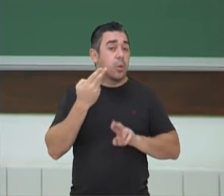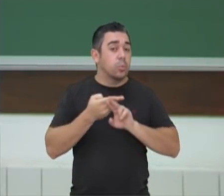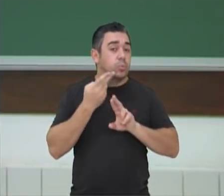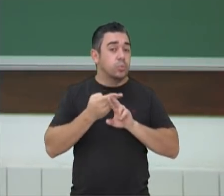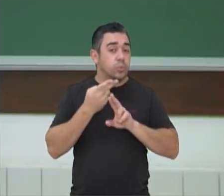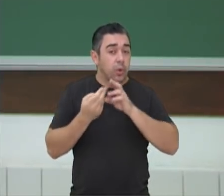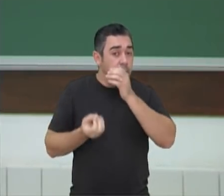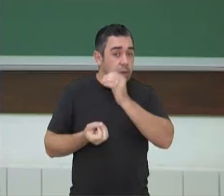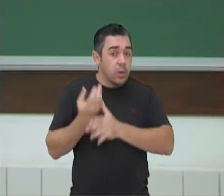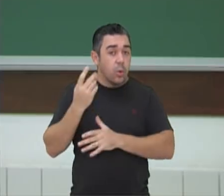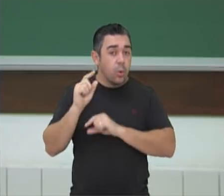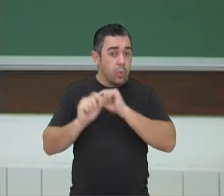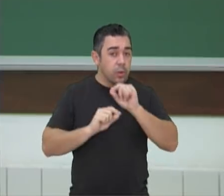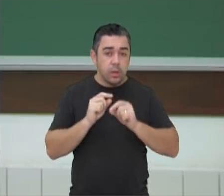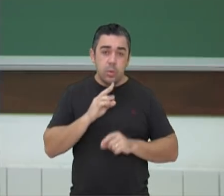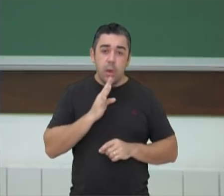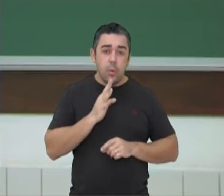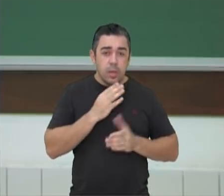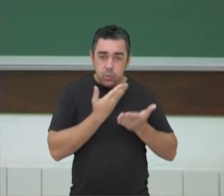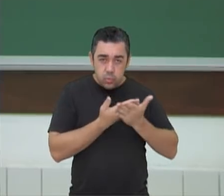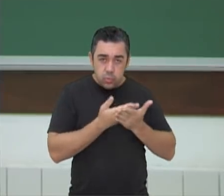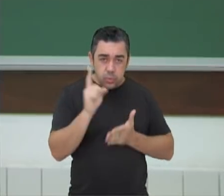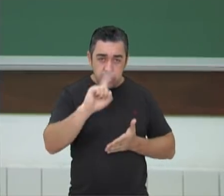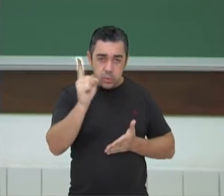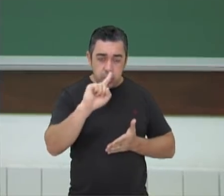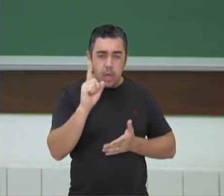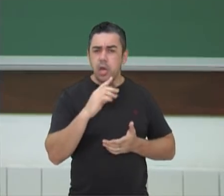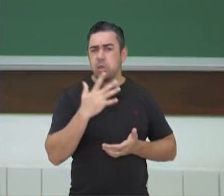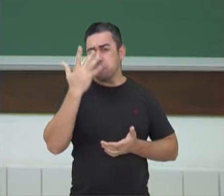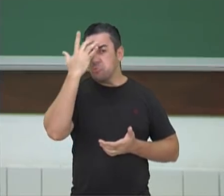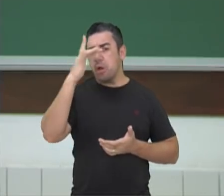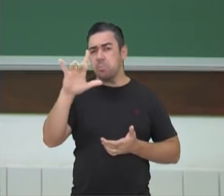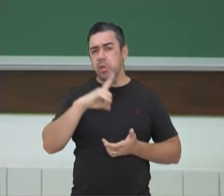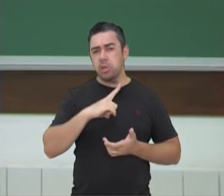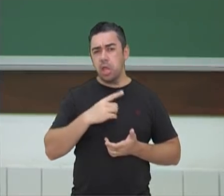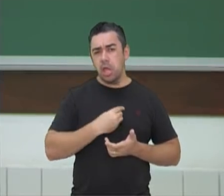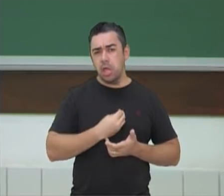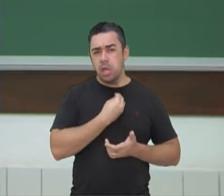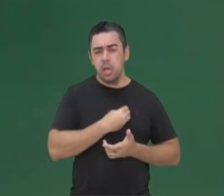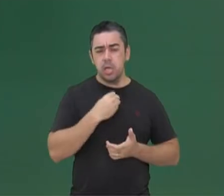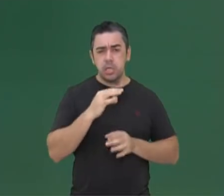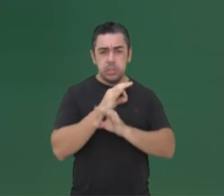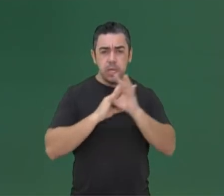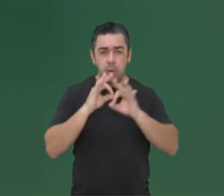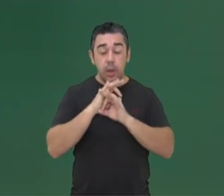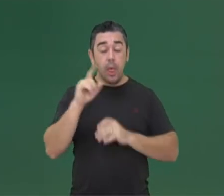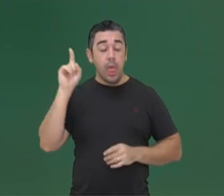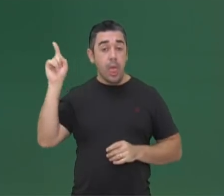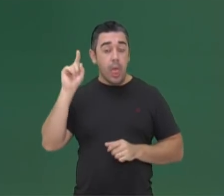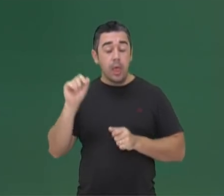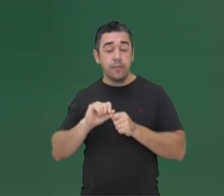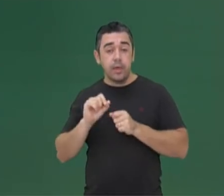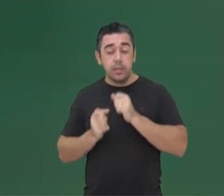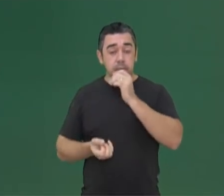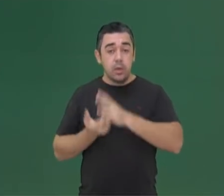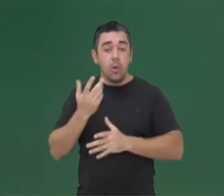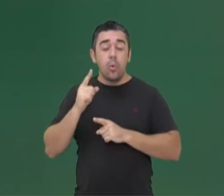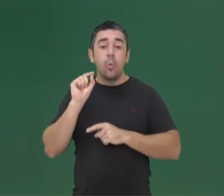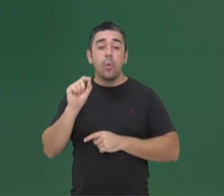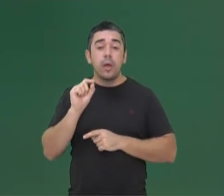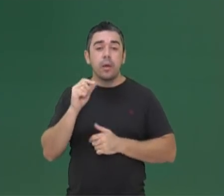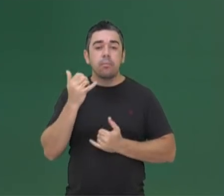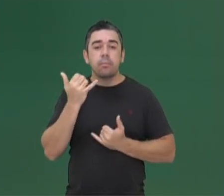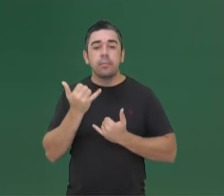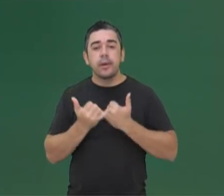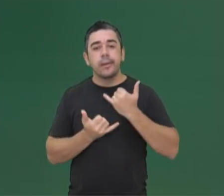seres vivos com a intenção de conhecer a célula, porque eles nem sabiam que existiam as células. Esse instrumento dos Janssen era mais voltado